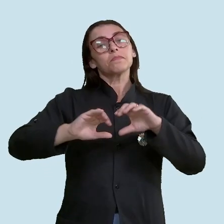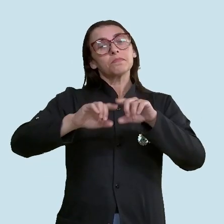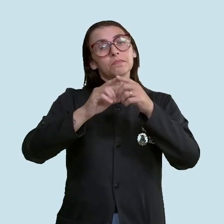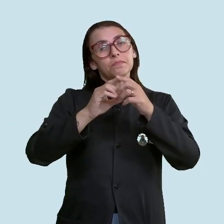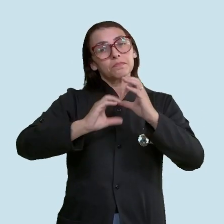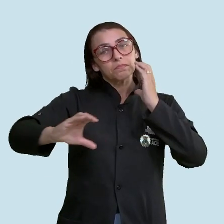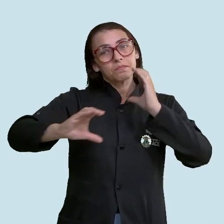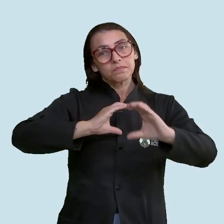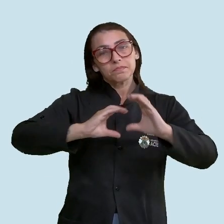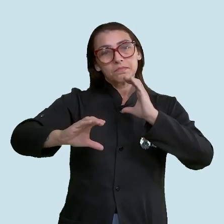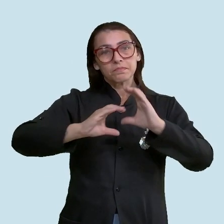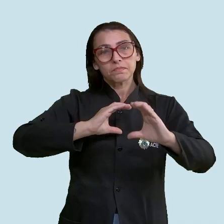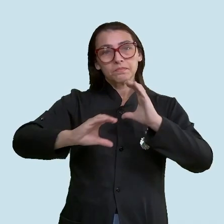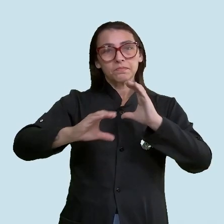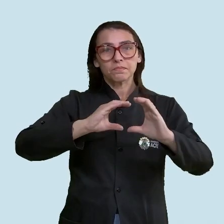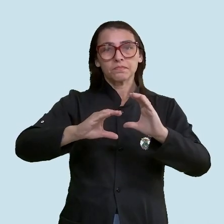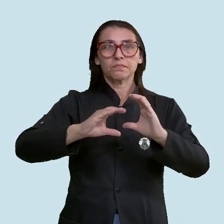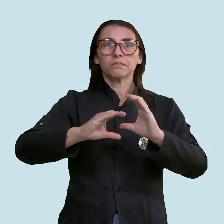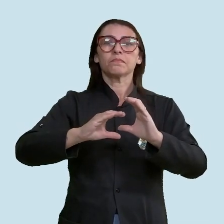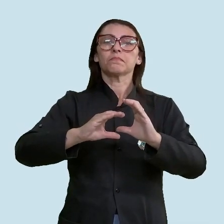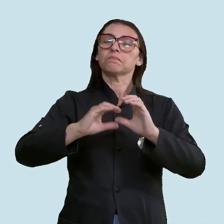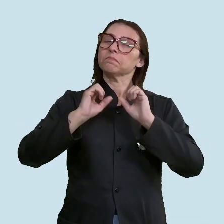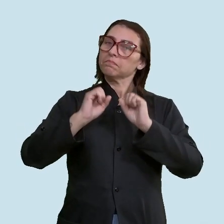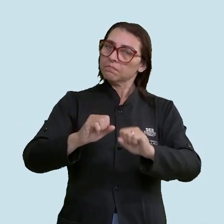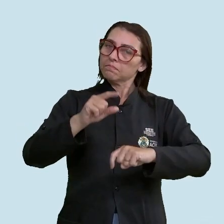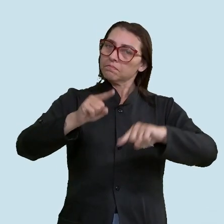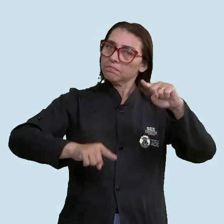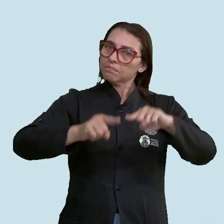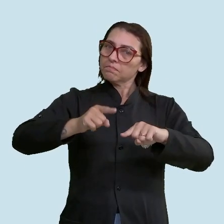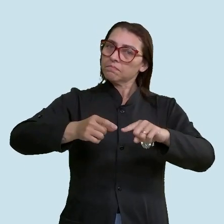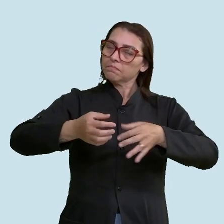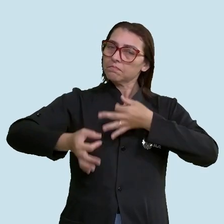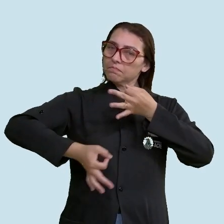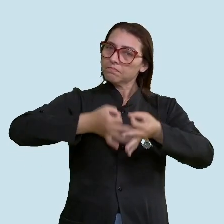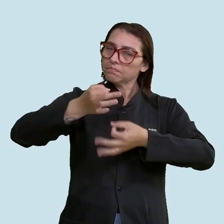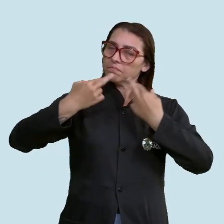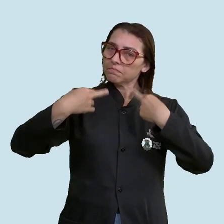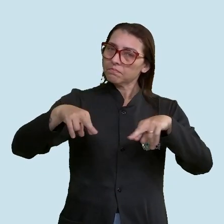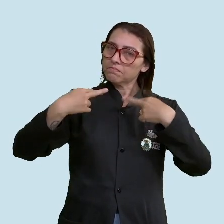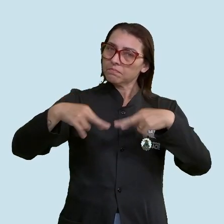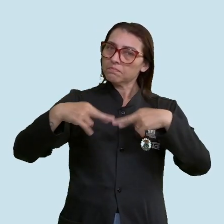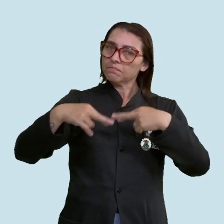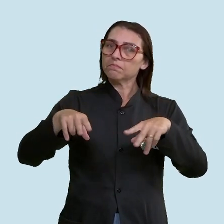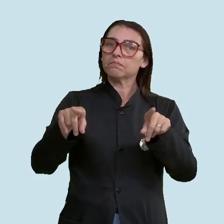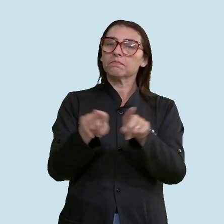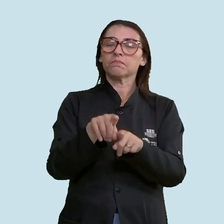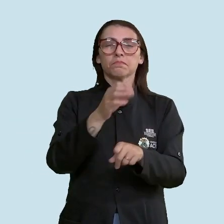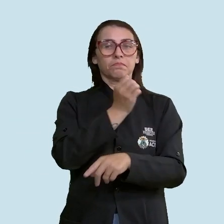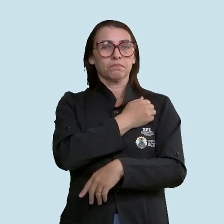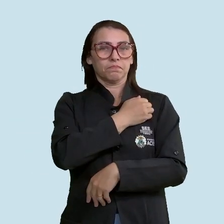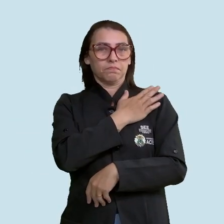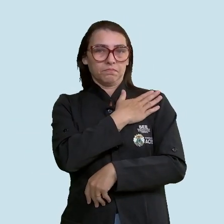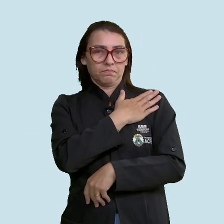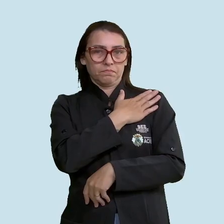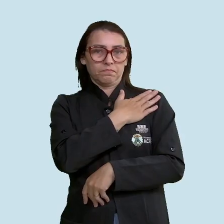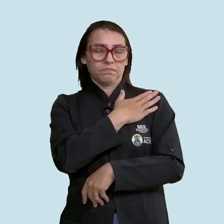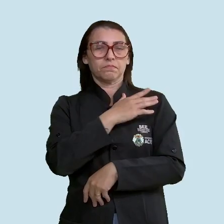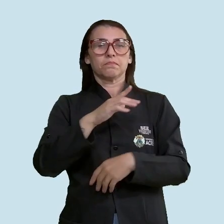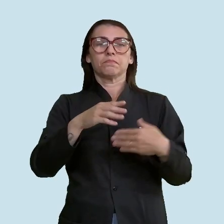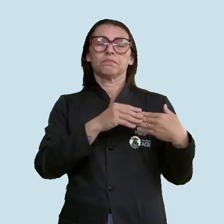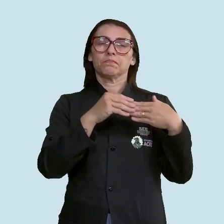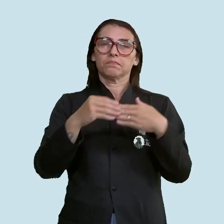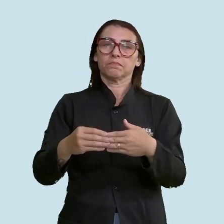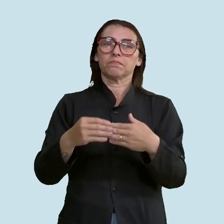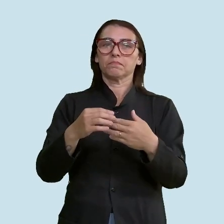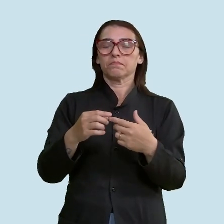comunicação velozes e virais, podem ser instrumentos de crítica ou de reforço de preconceitos. Aí a gente traz